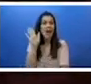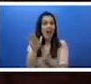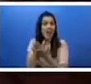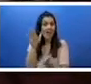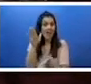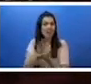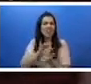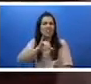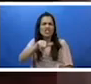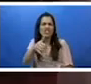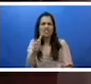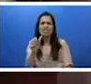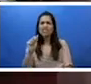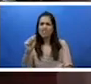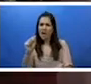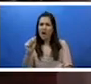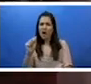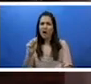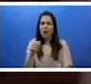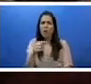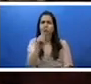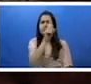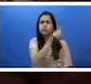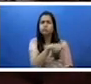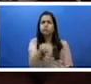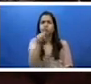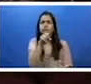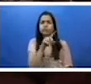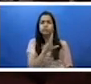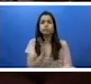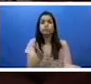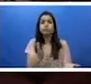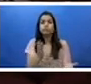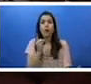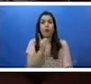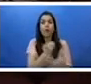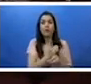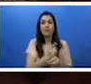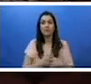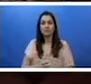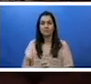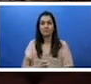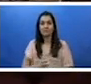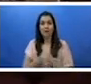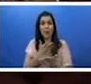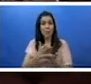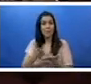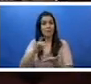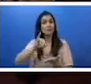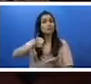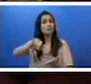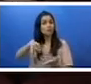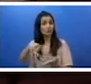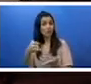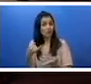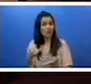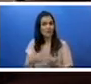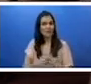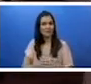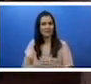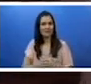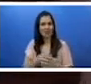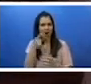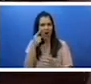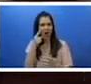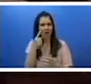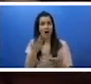Jangada. Aonde será que está escrito jangada? Muito bem, aonde começa com J. Você consegue